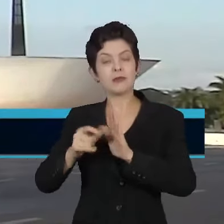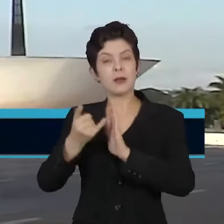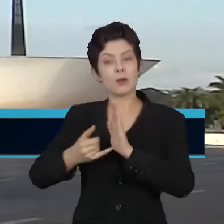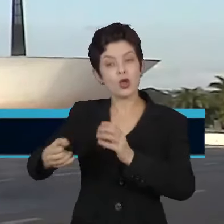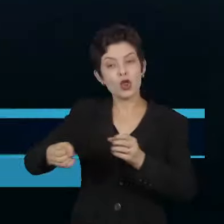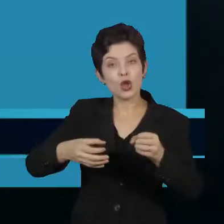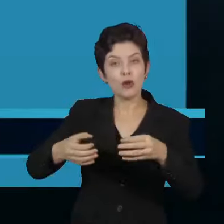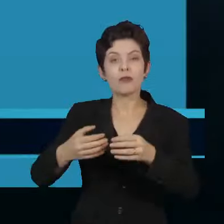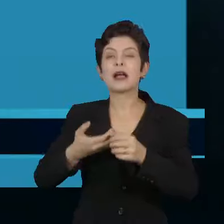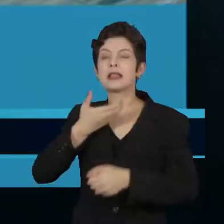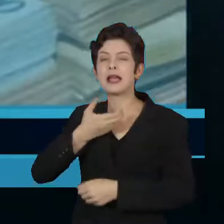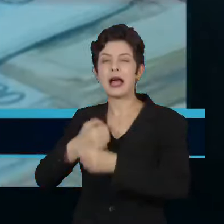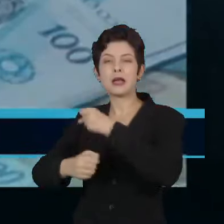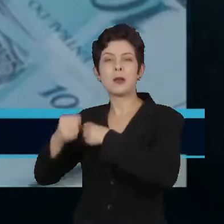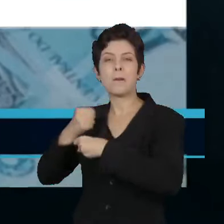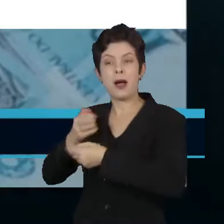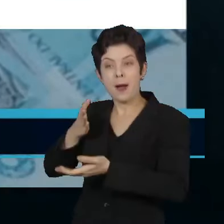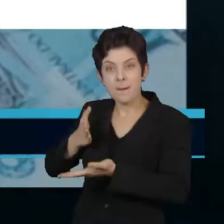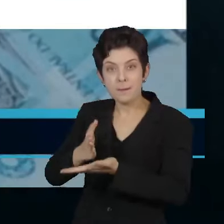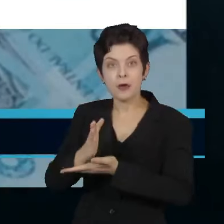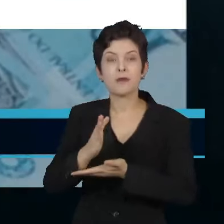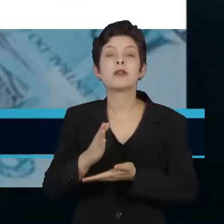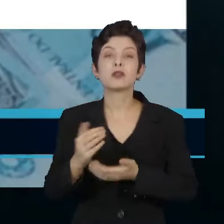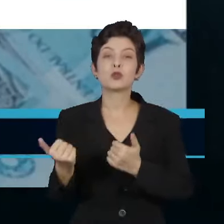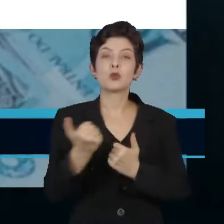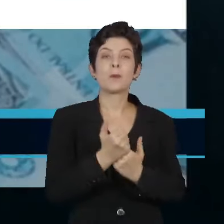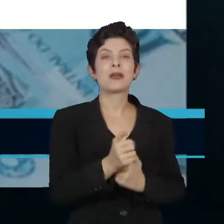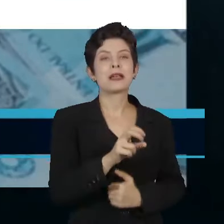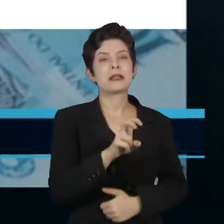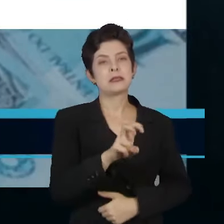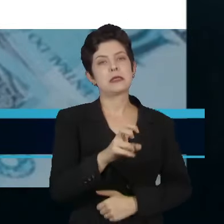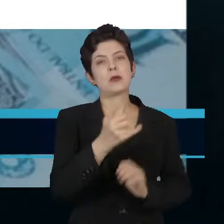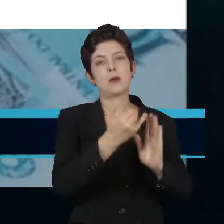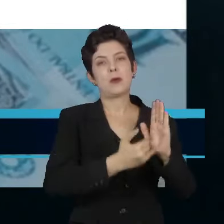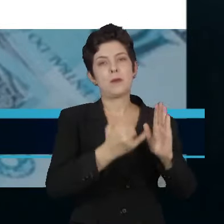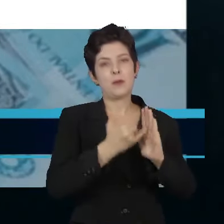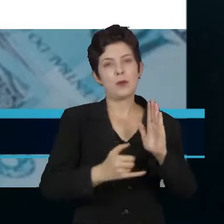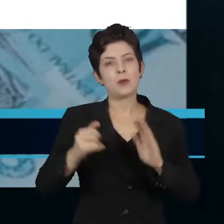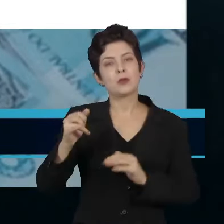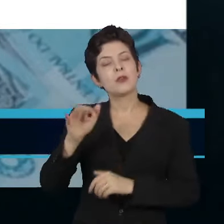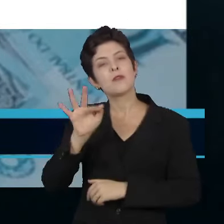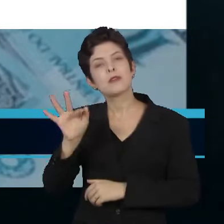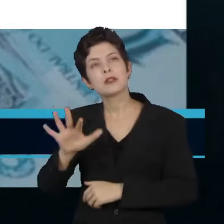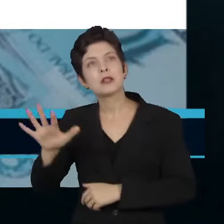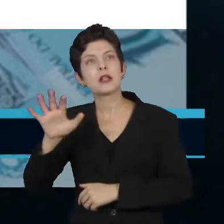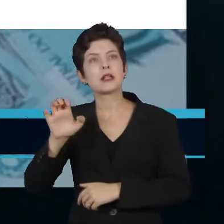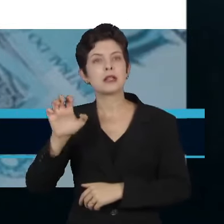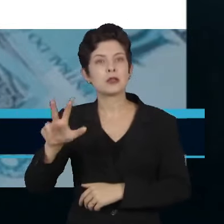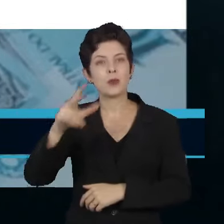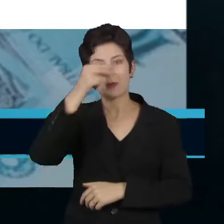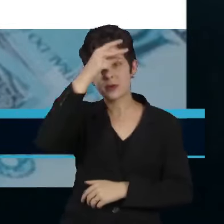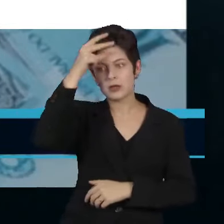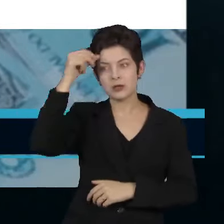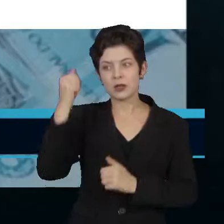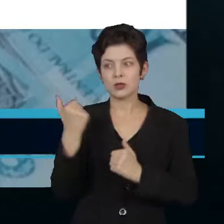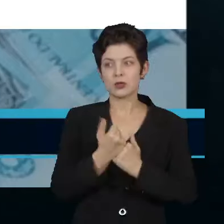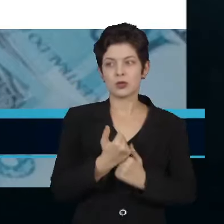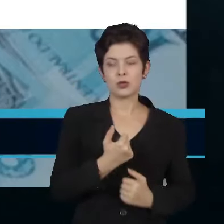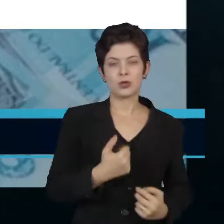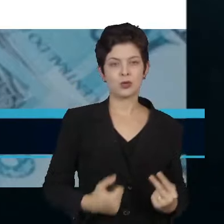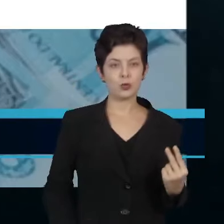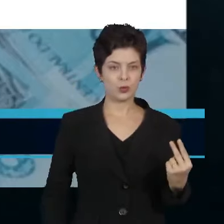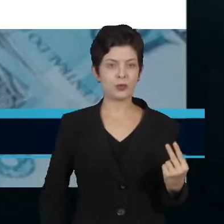ano passado. Ela substitui 5 impostos federais, estaduais e municipais por 2 sobre valor agregado.